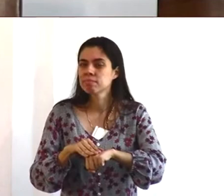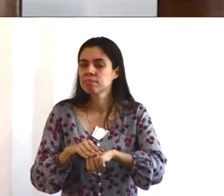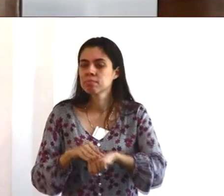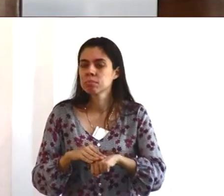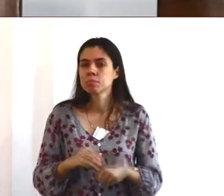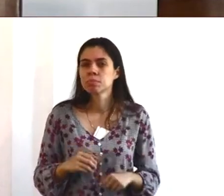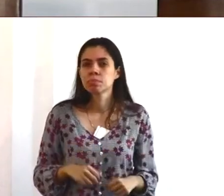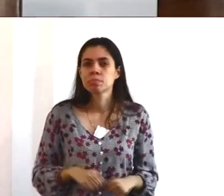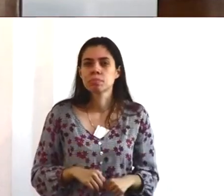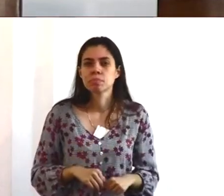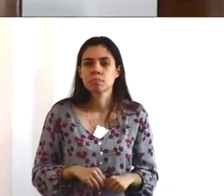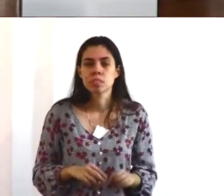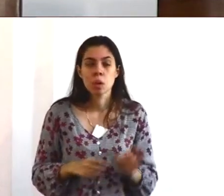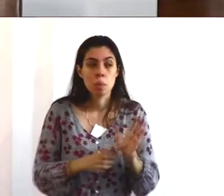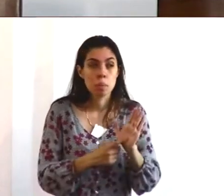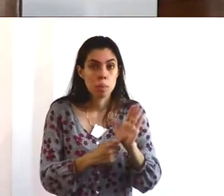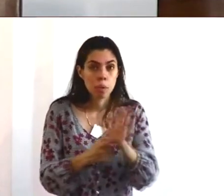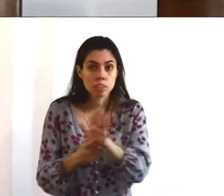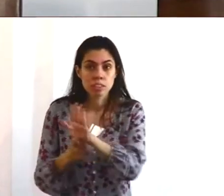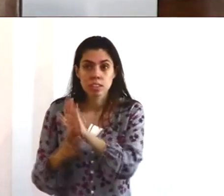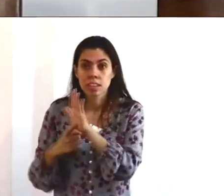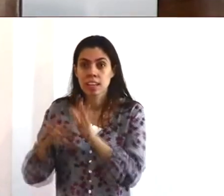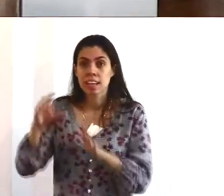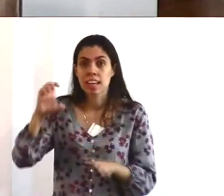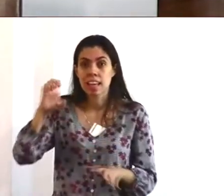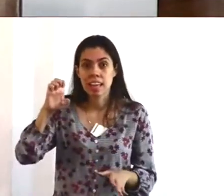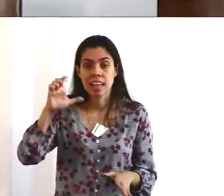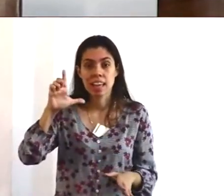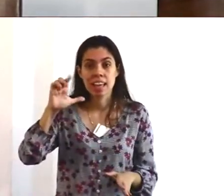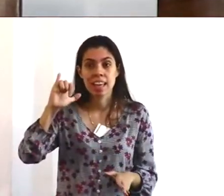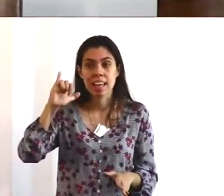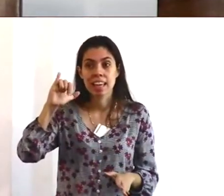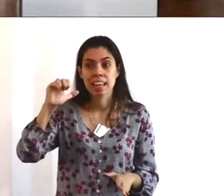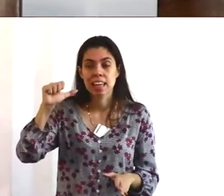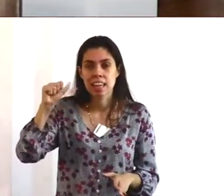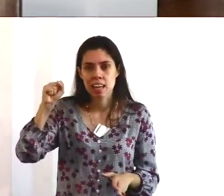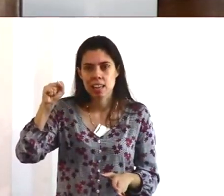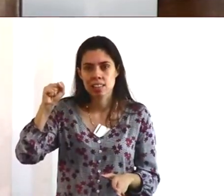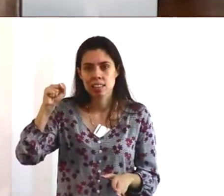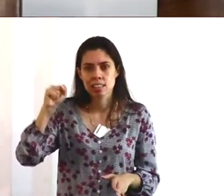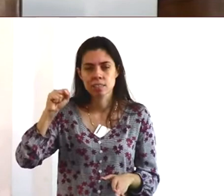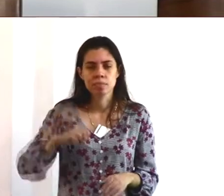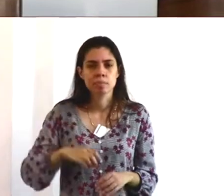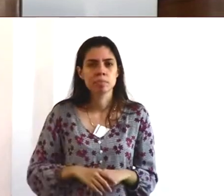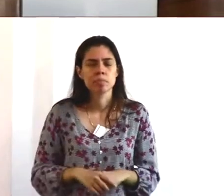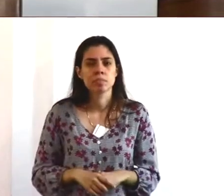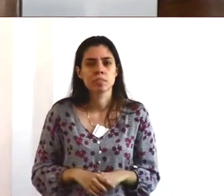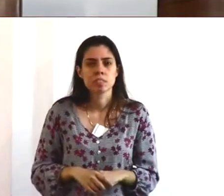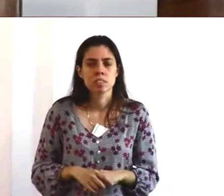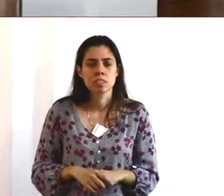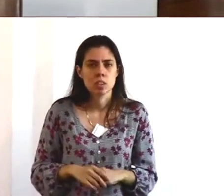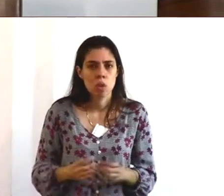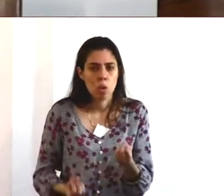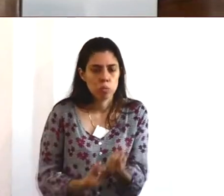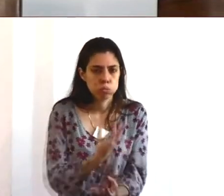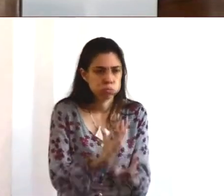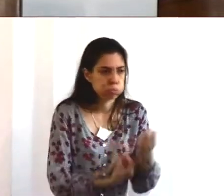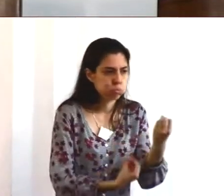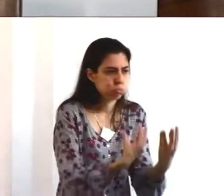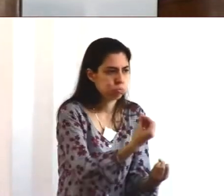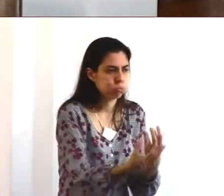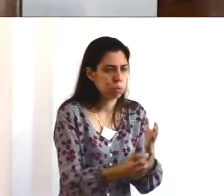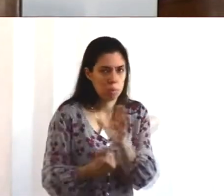Elias um grande terremoto, mostra para Elias um fogo consumindo muitas coisas. E